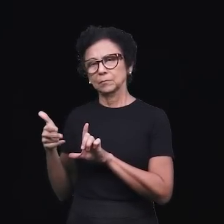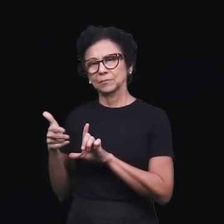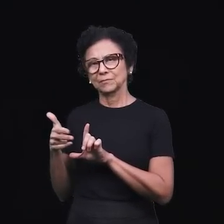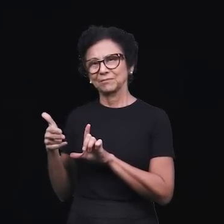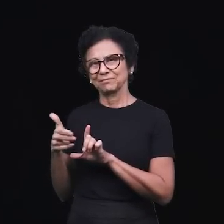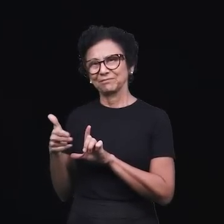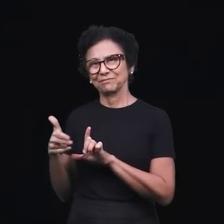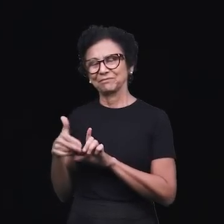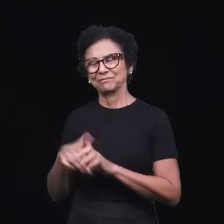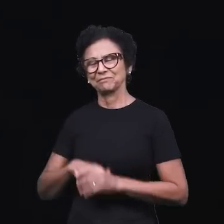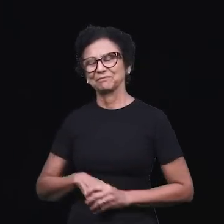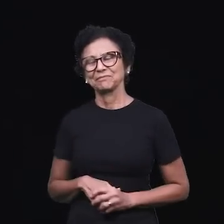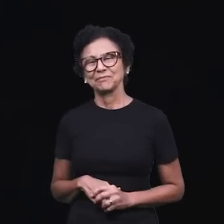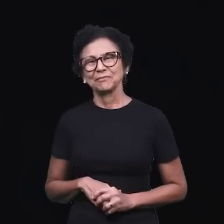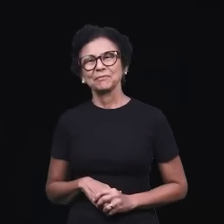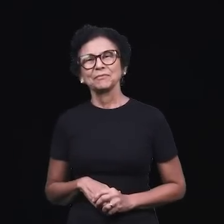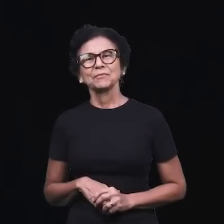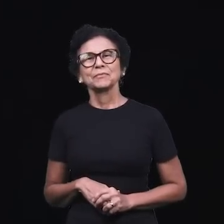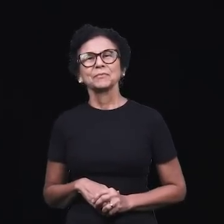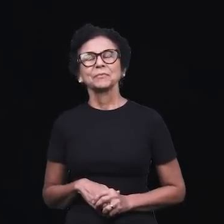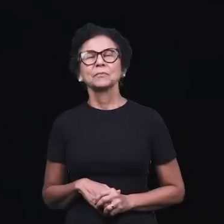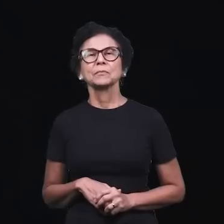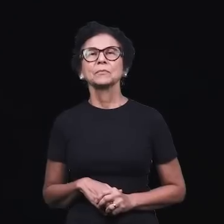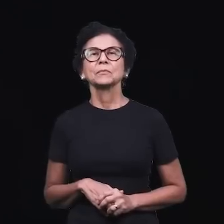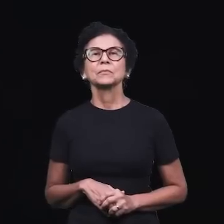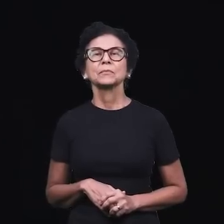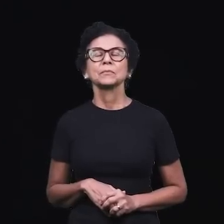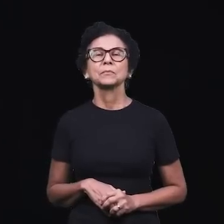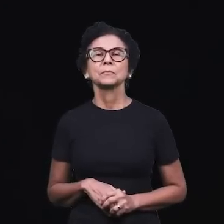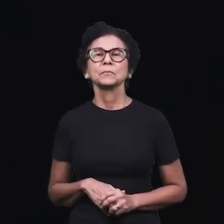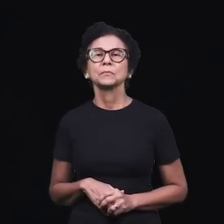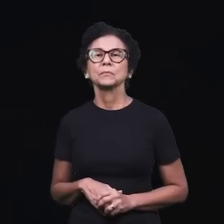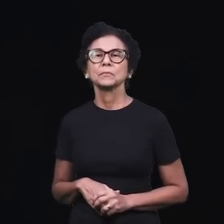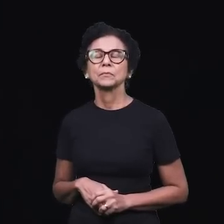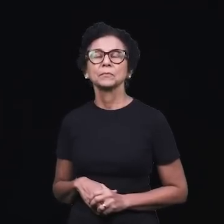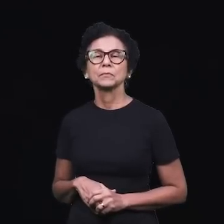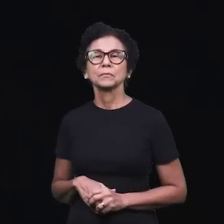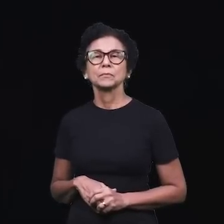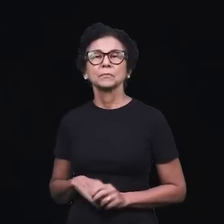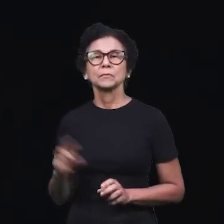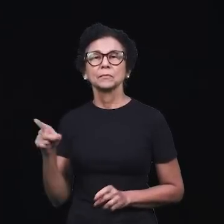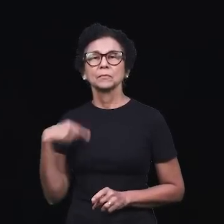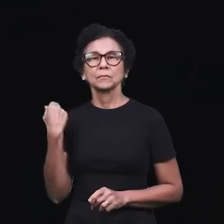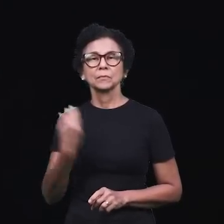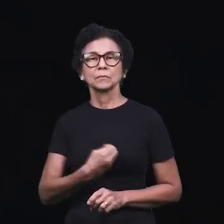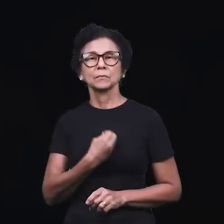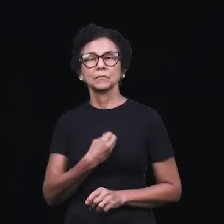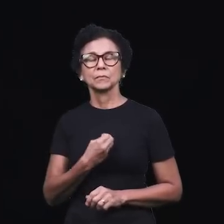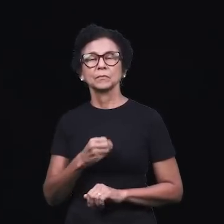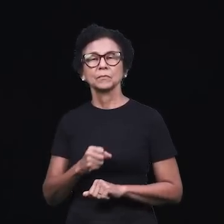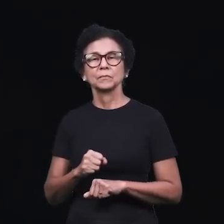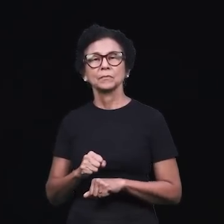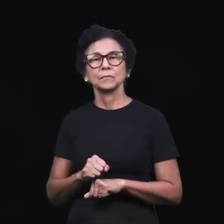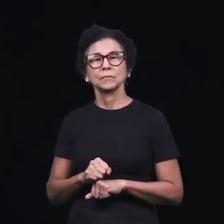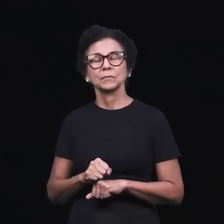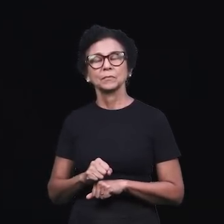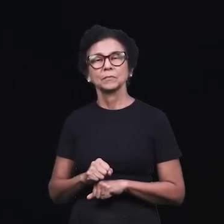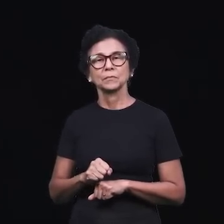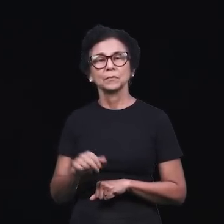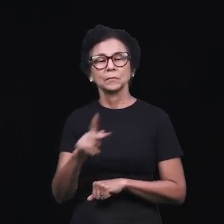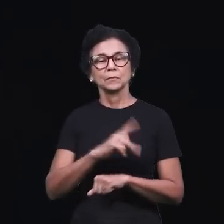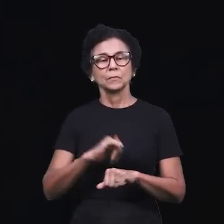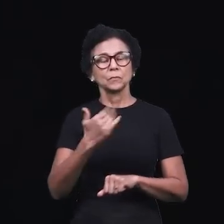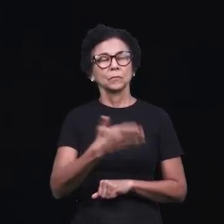que está aparecendo na sua tela. Estamos falando daqui da região de Boston, nos Estados